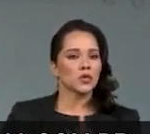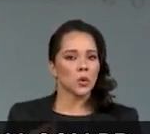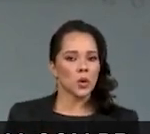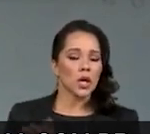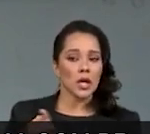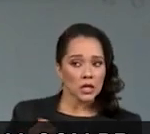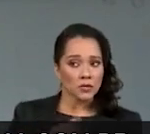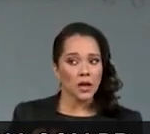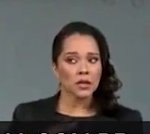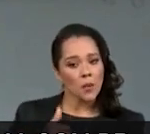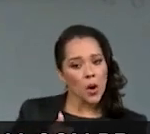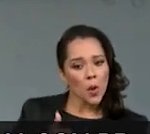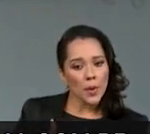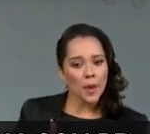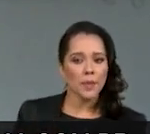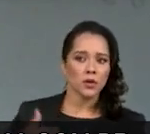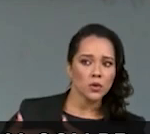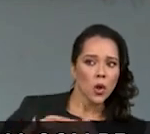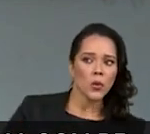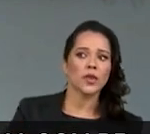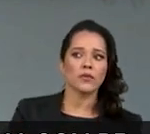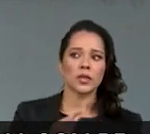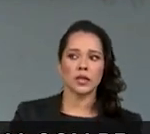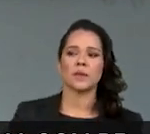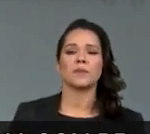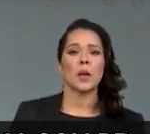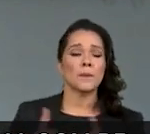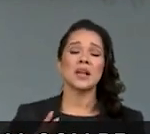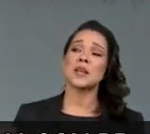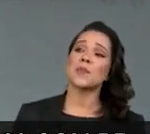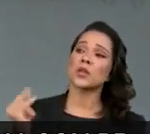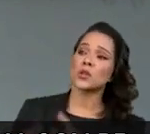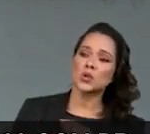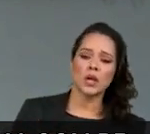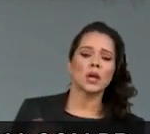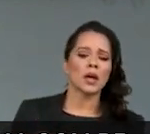eles terão um acompanhamento ao longo da vida dele. Mas o importante é